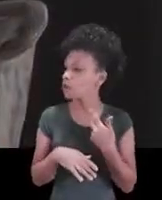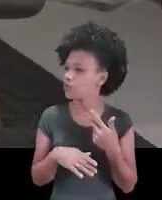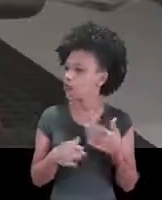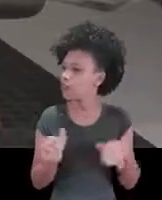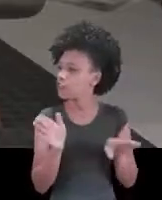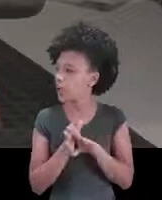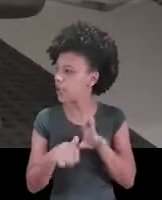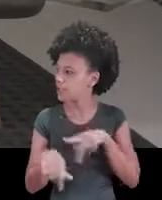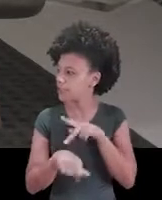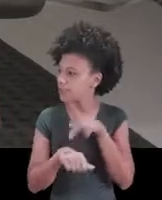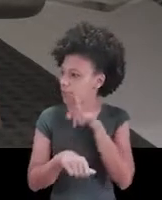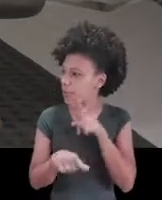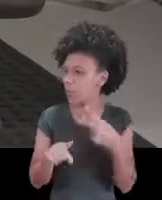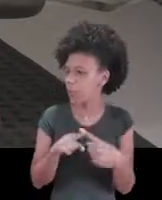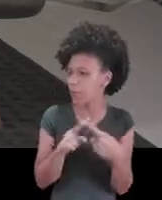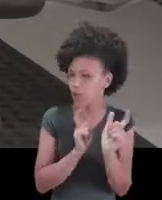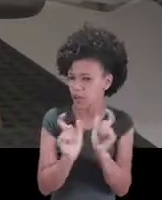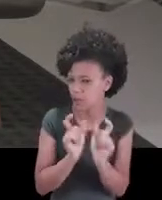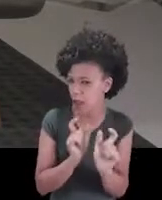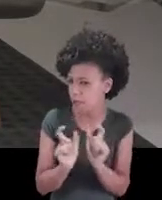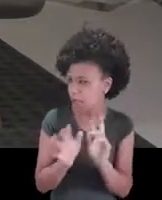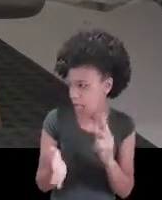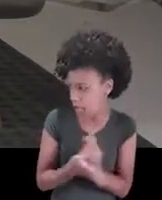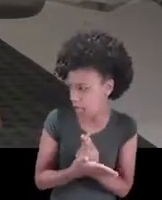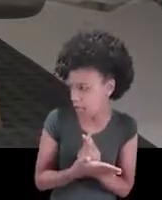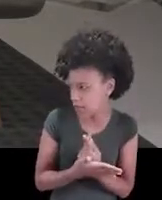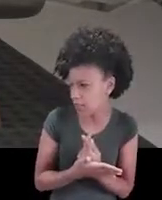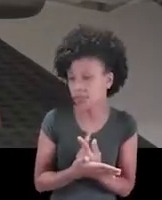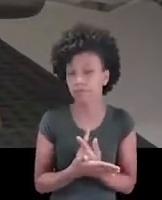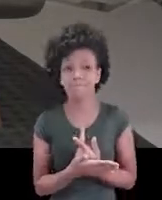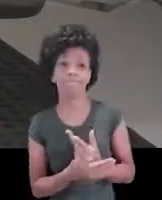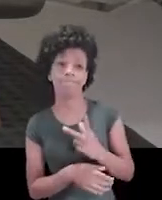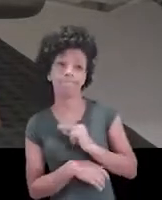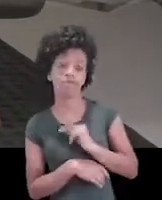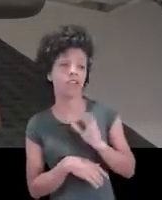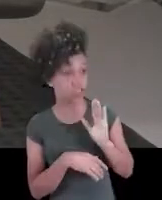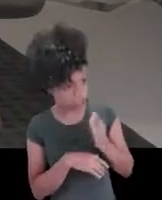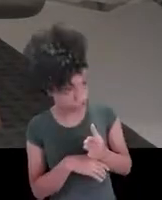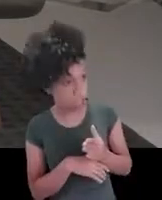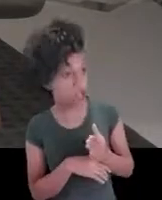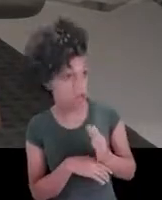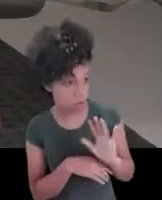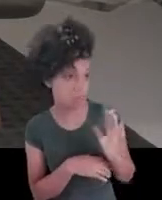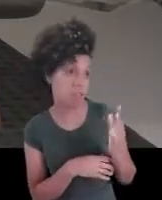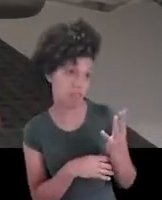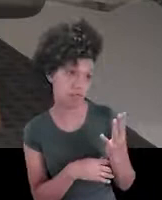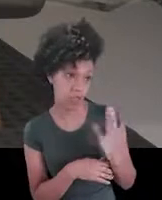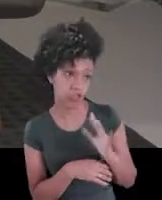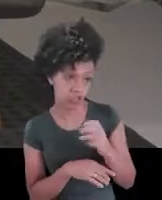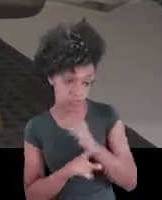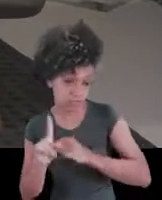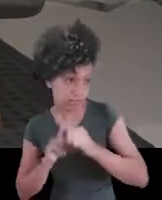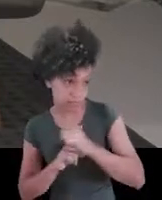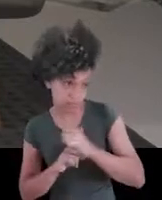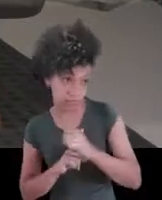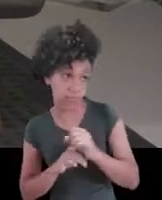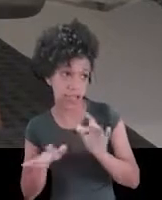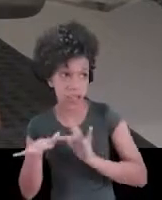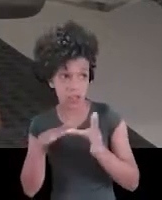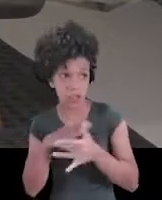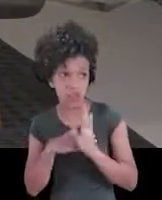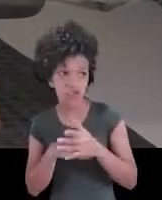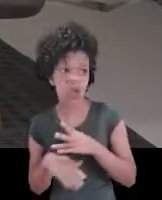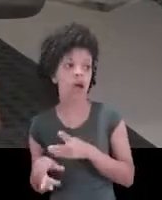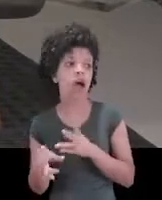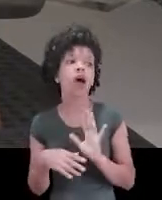Unidos porque eu falei umas coisinhas erradinho sair de lá bem isso já aconteceu vou te seguir e o